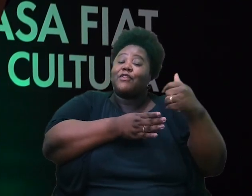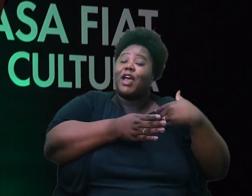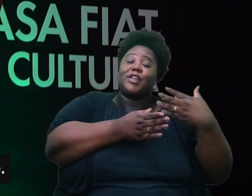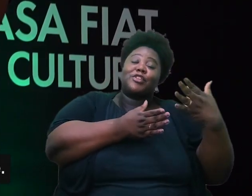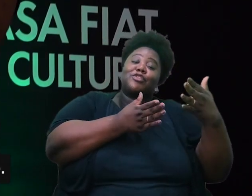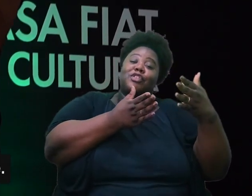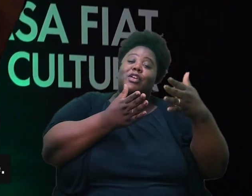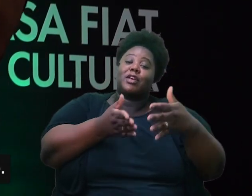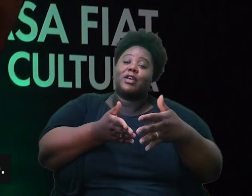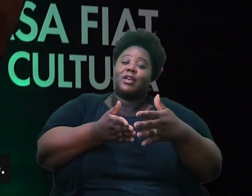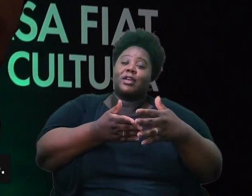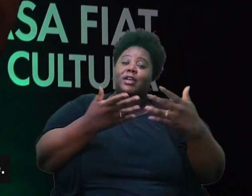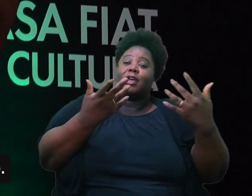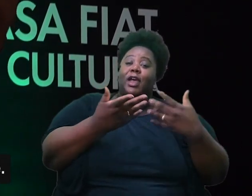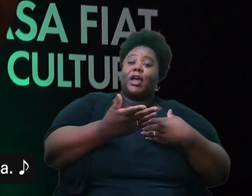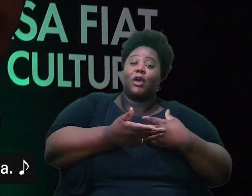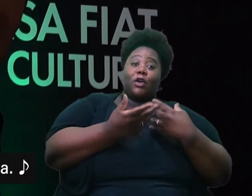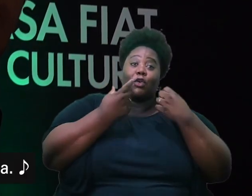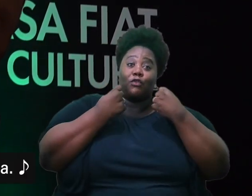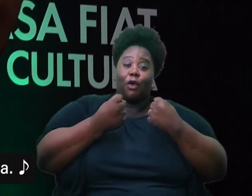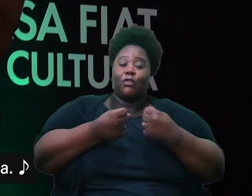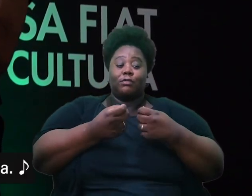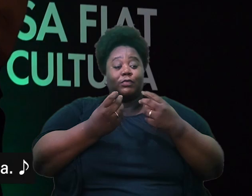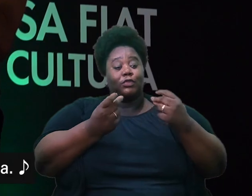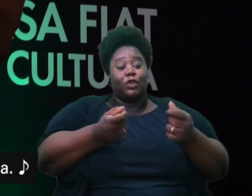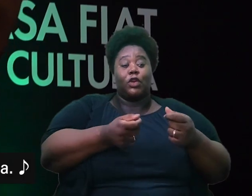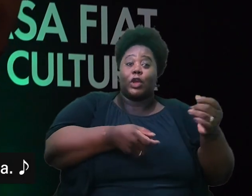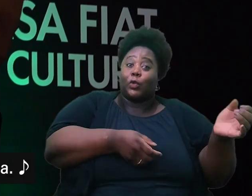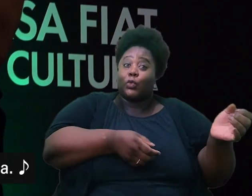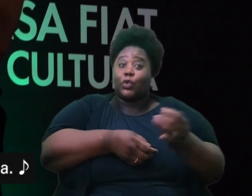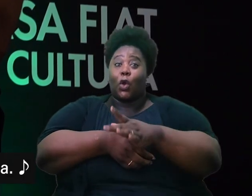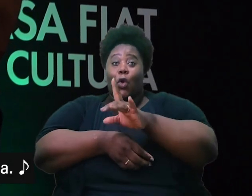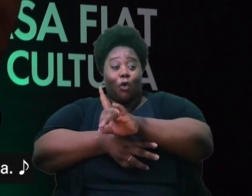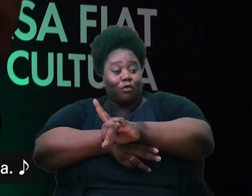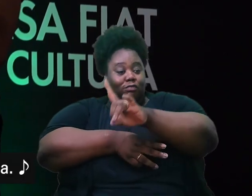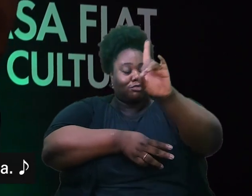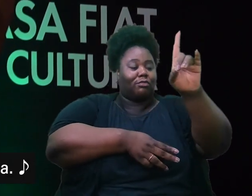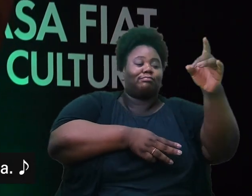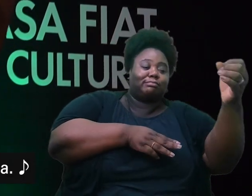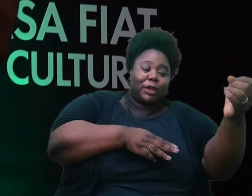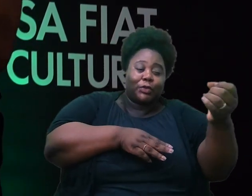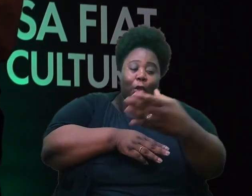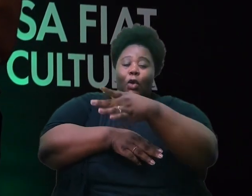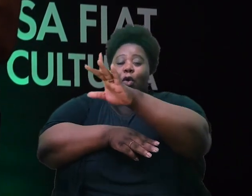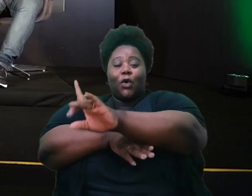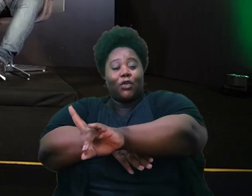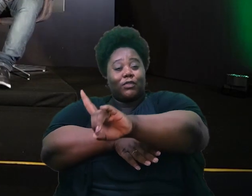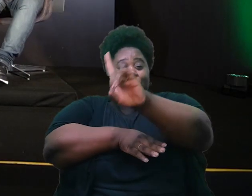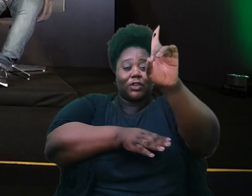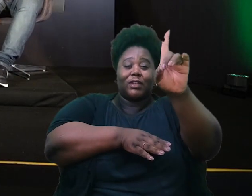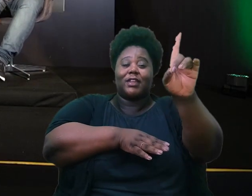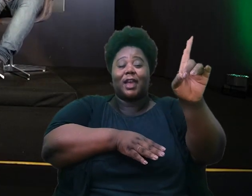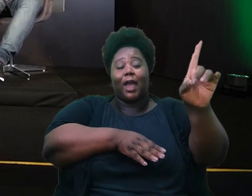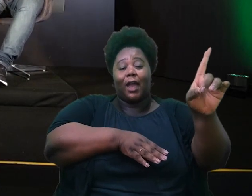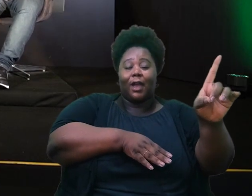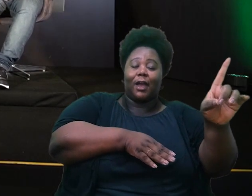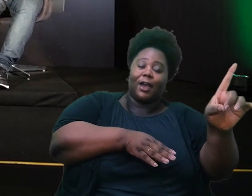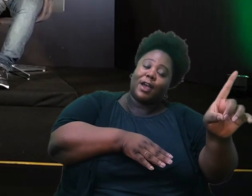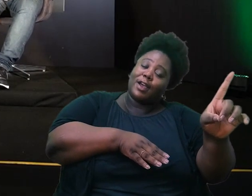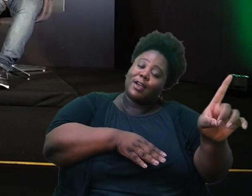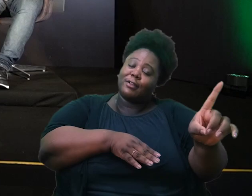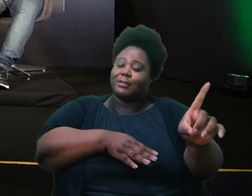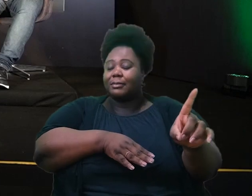chegar. Agora, vamos bater com vontade? Oi, é um novo dia, é um novo dia. Pode gingar, gente.